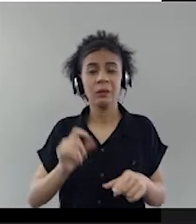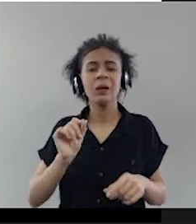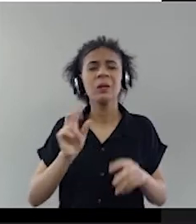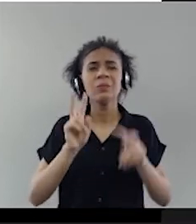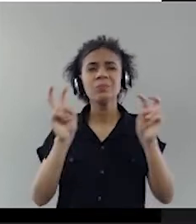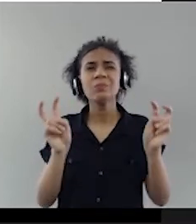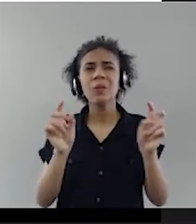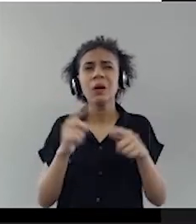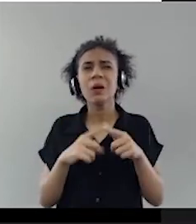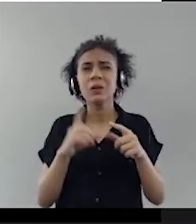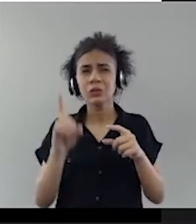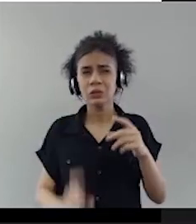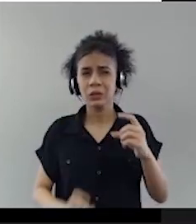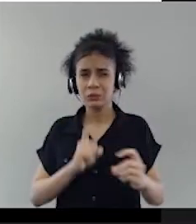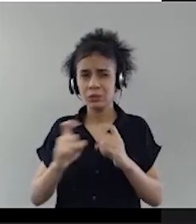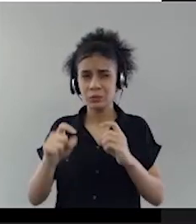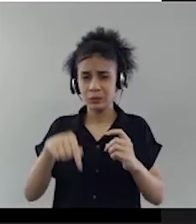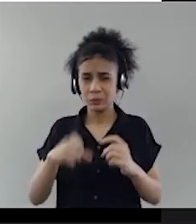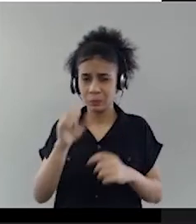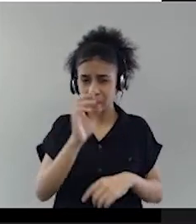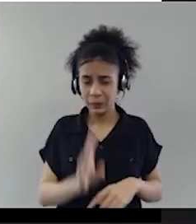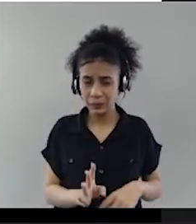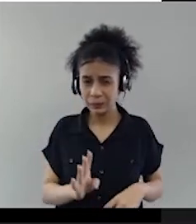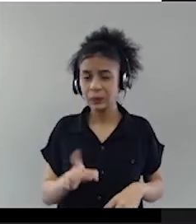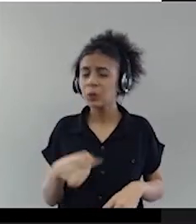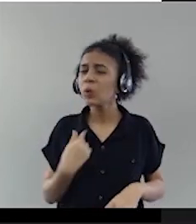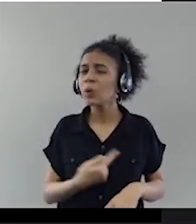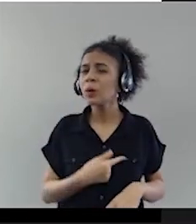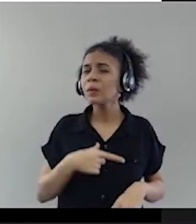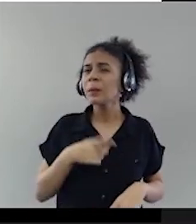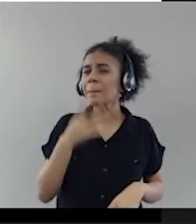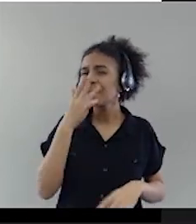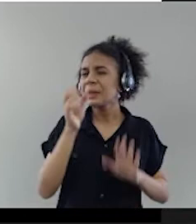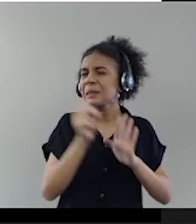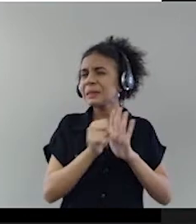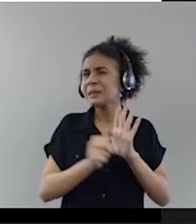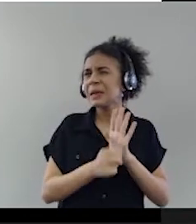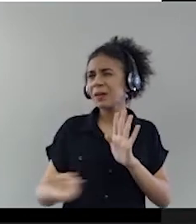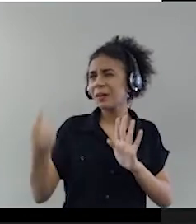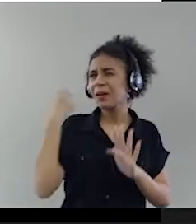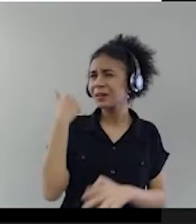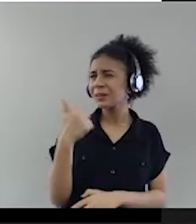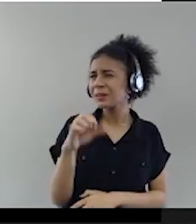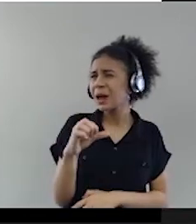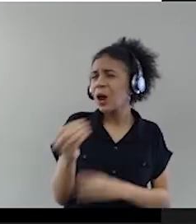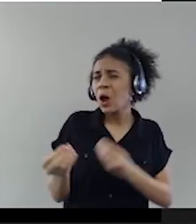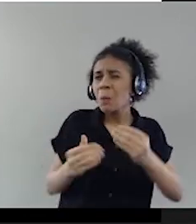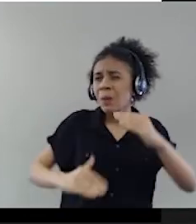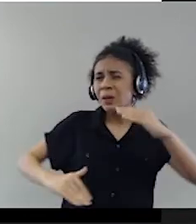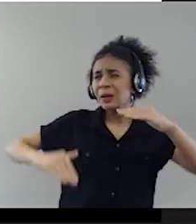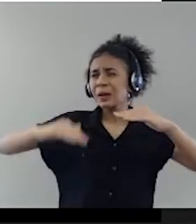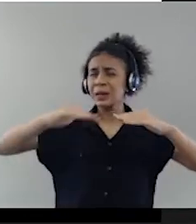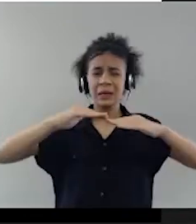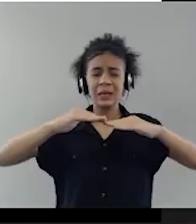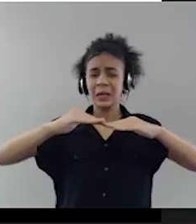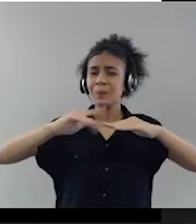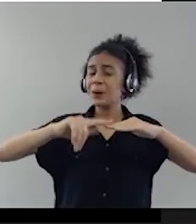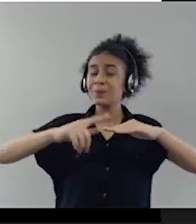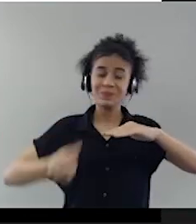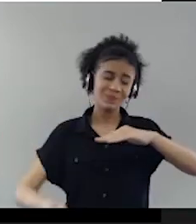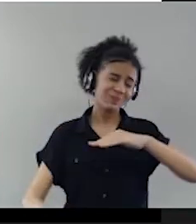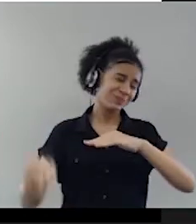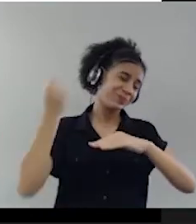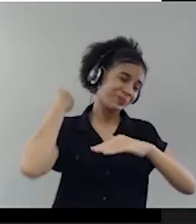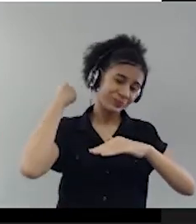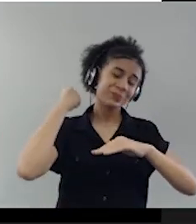teórica, porque no direito administrativo brasileiro nós estamos em algum lugar do século XIX, e a ideia de equilíbrio ela é muito mais anterior e